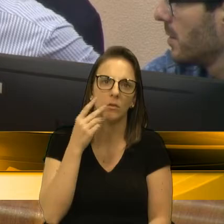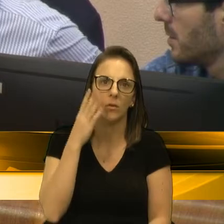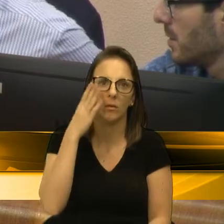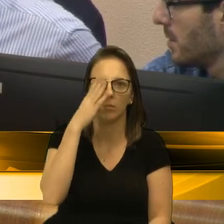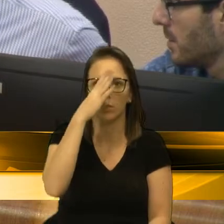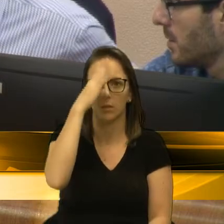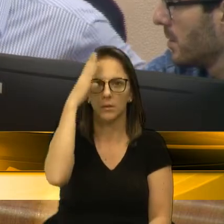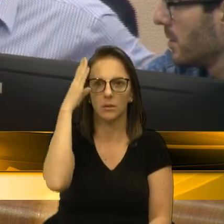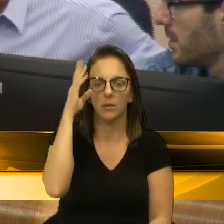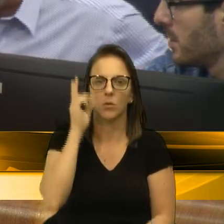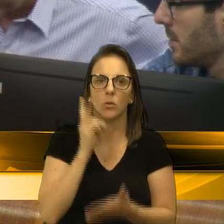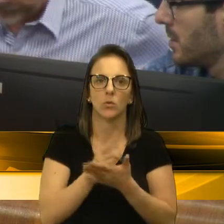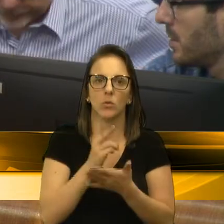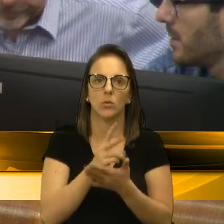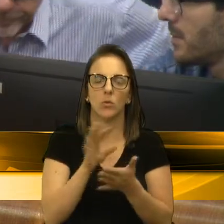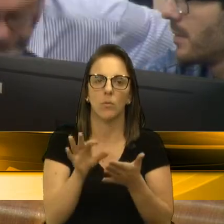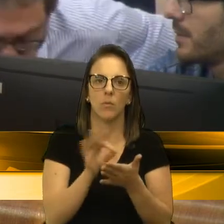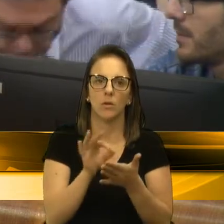página 712.